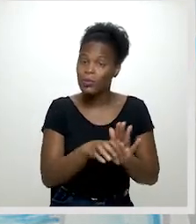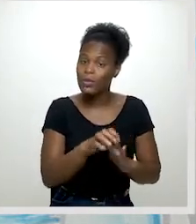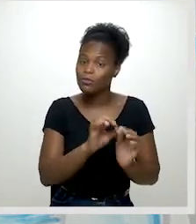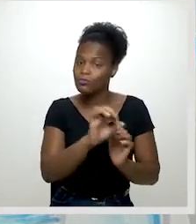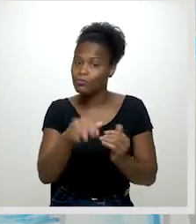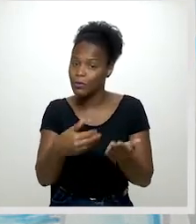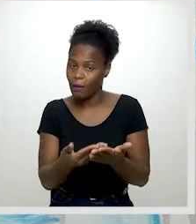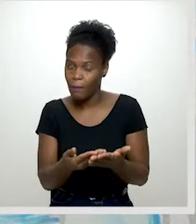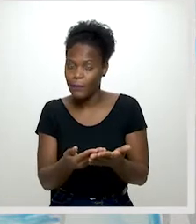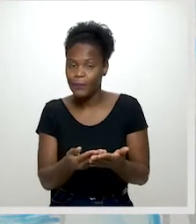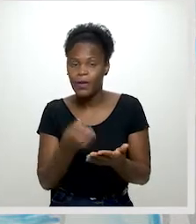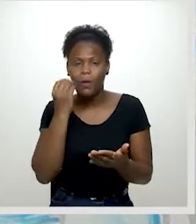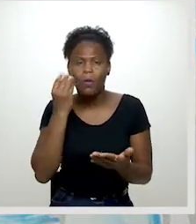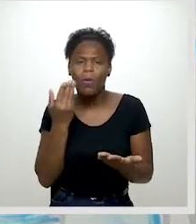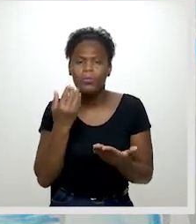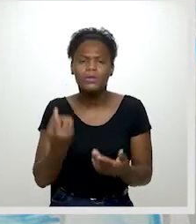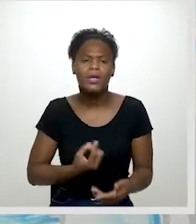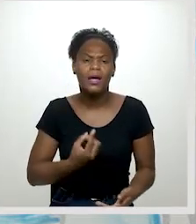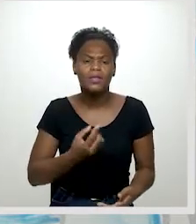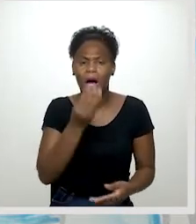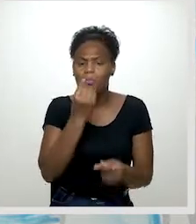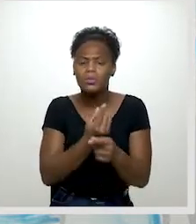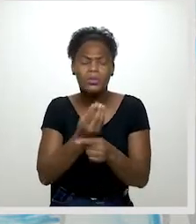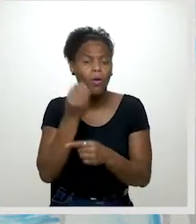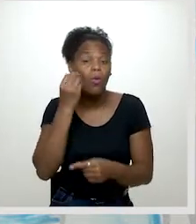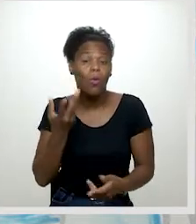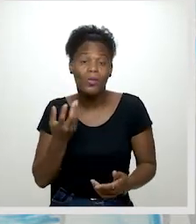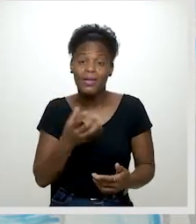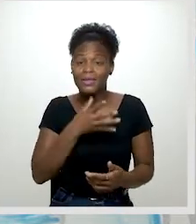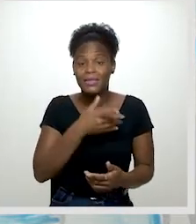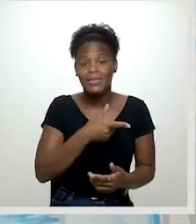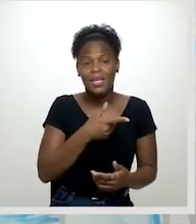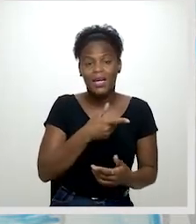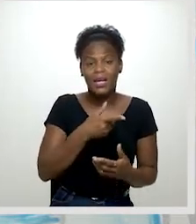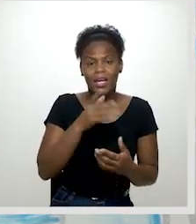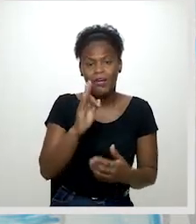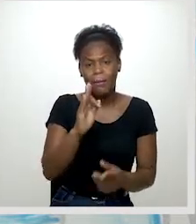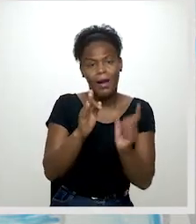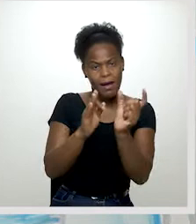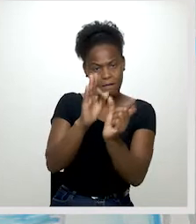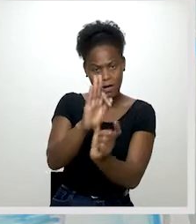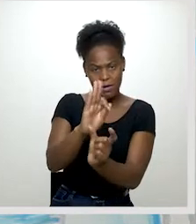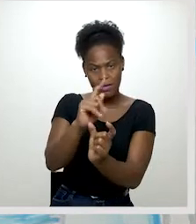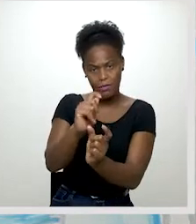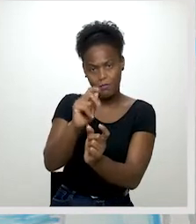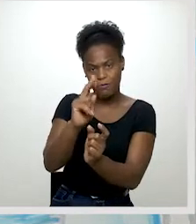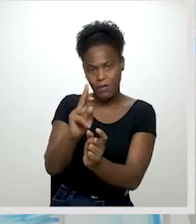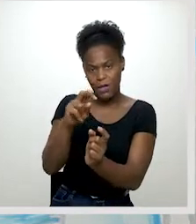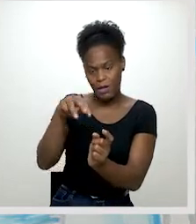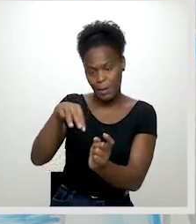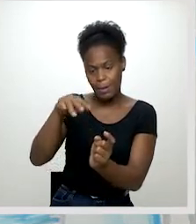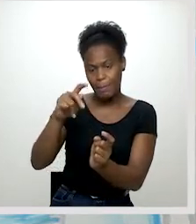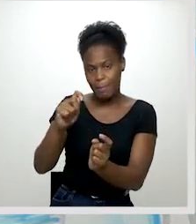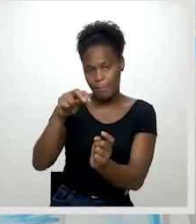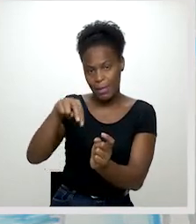lhes desse. E como é que esses seres se alimentavam? Através da fermentação. Então,